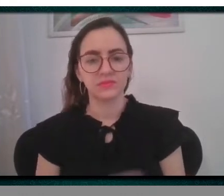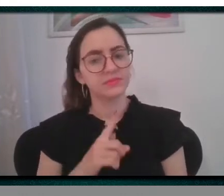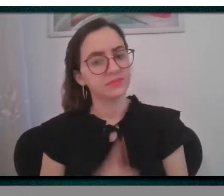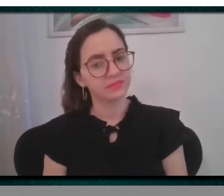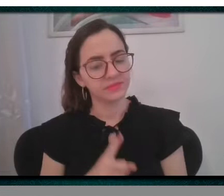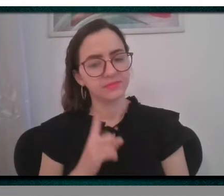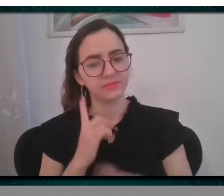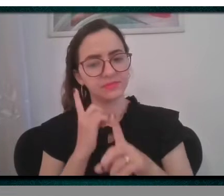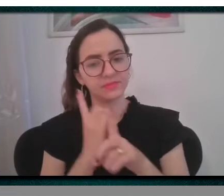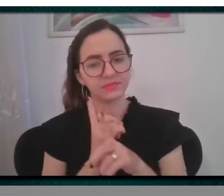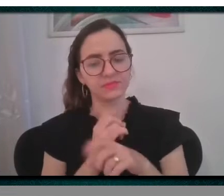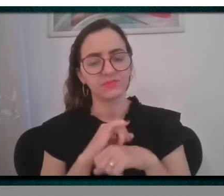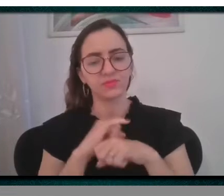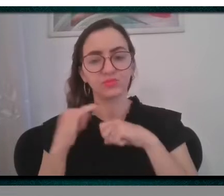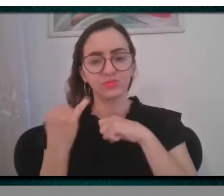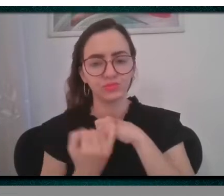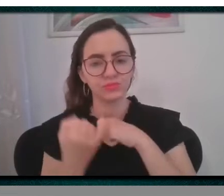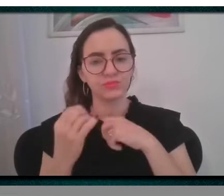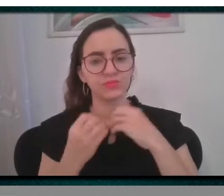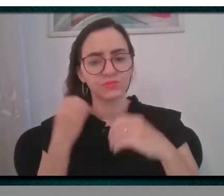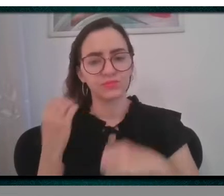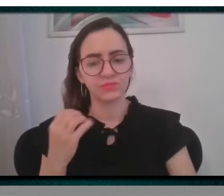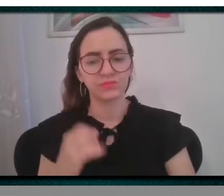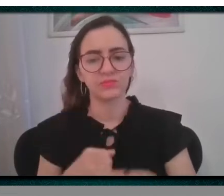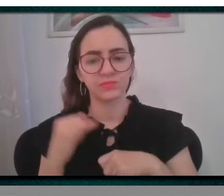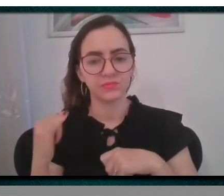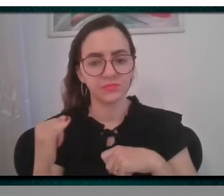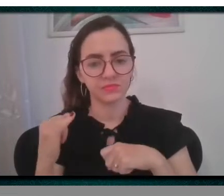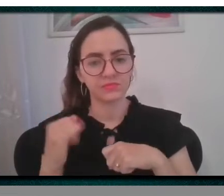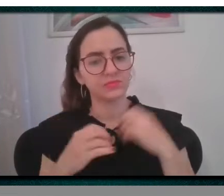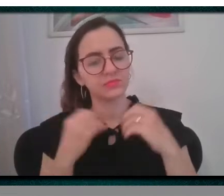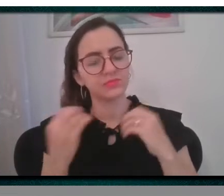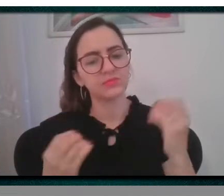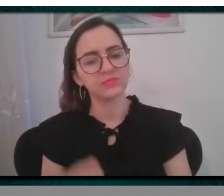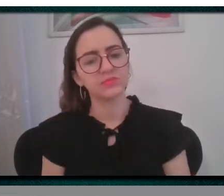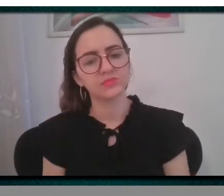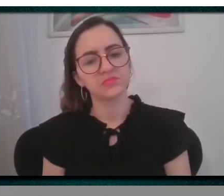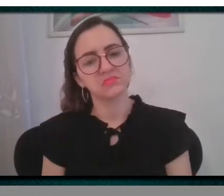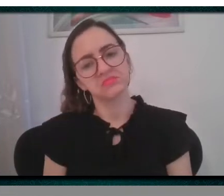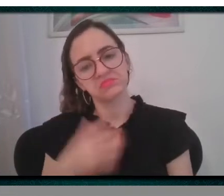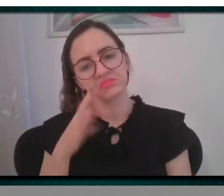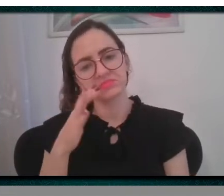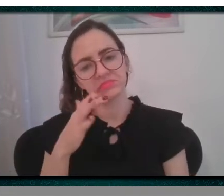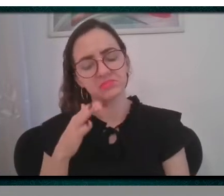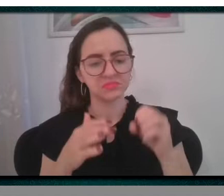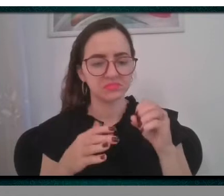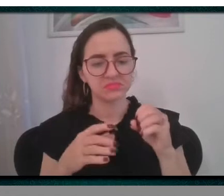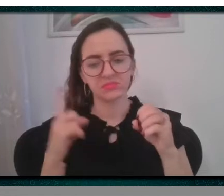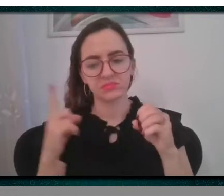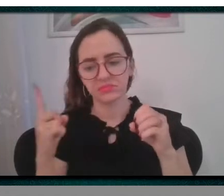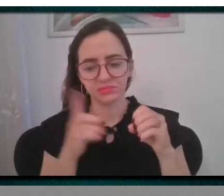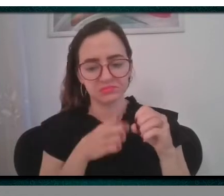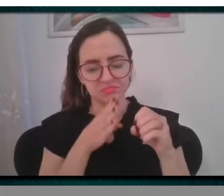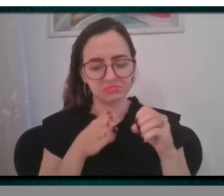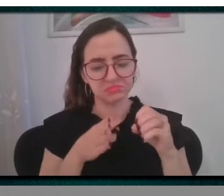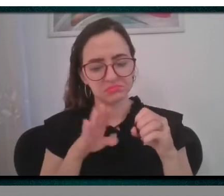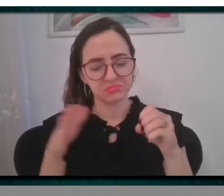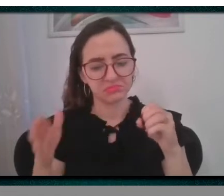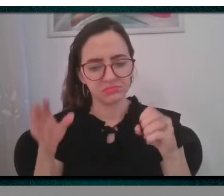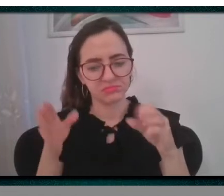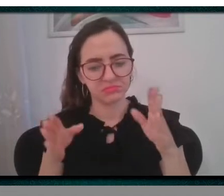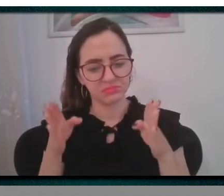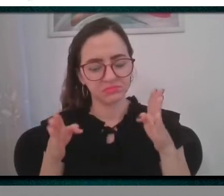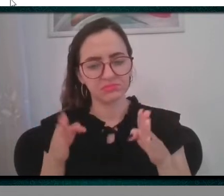foi de ionização. Para deixar, geralmente você acha o valor aqui de 0 a 1. Para deixar esse cálculo mais legal, você multiplica por